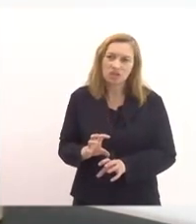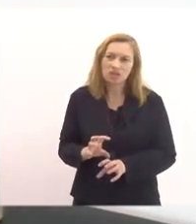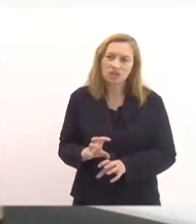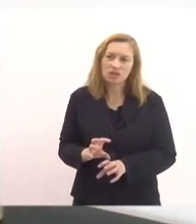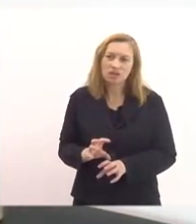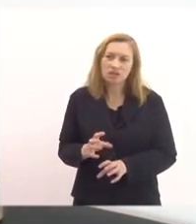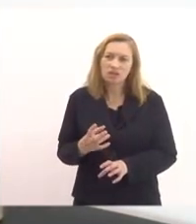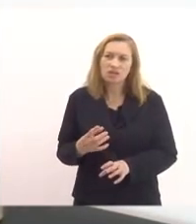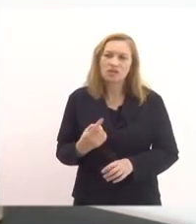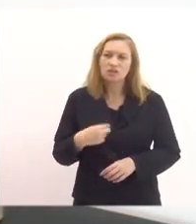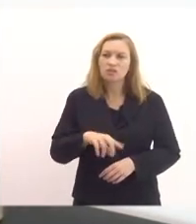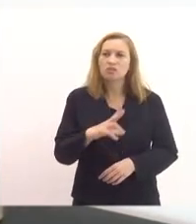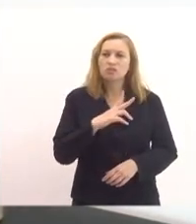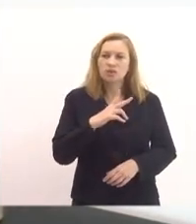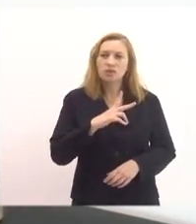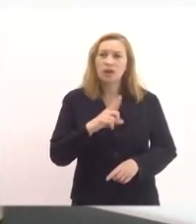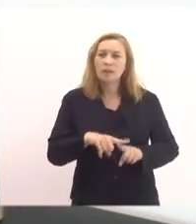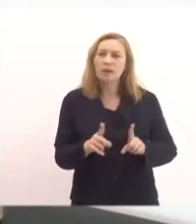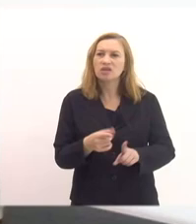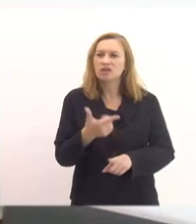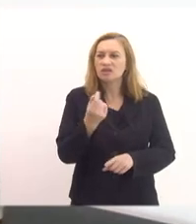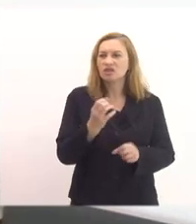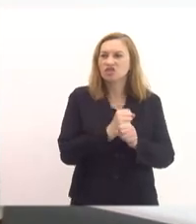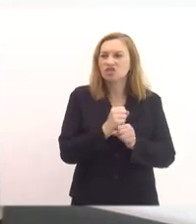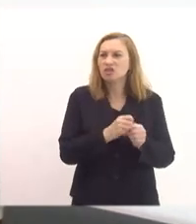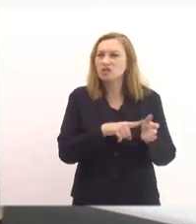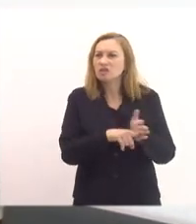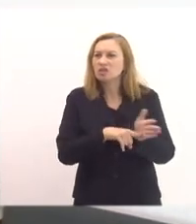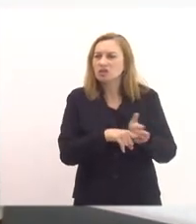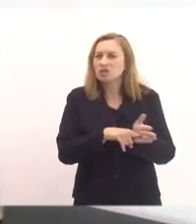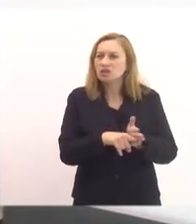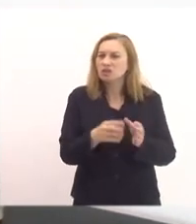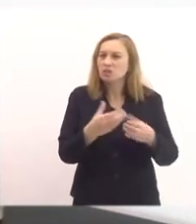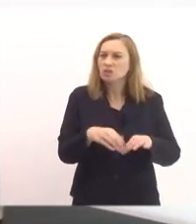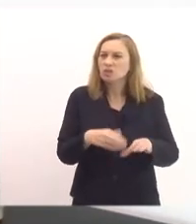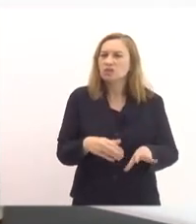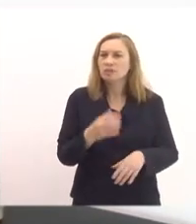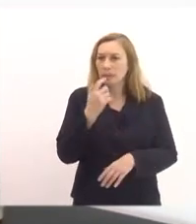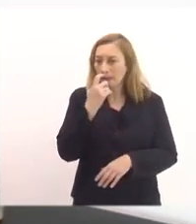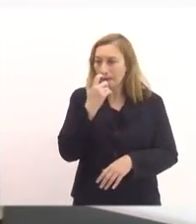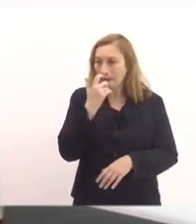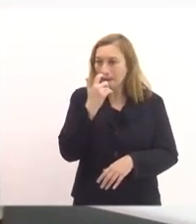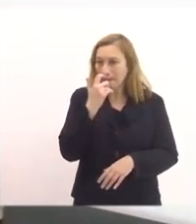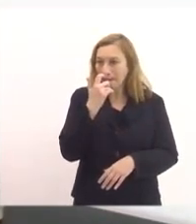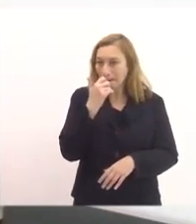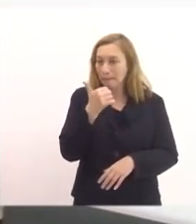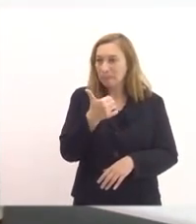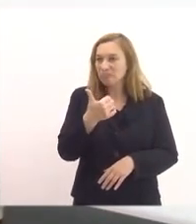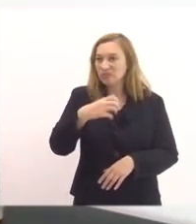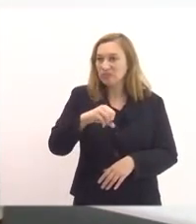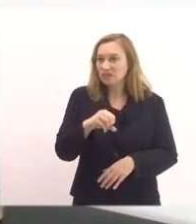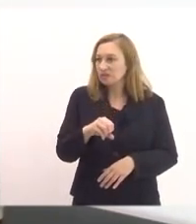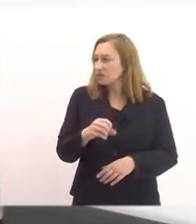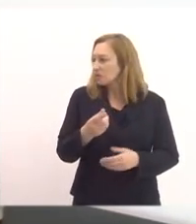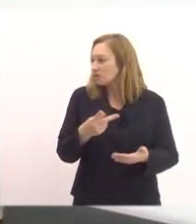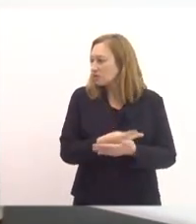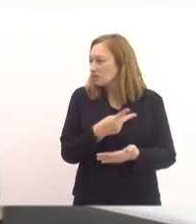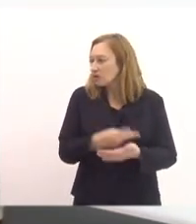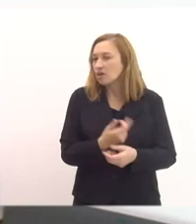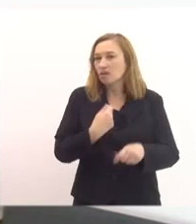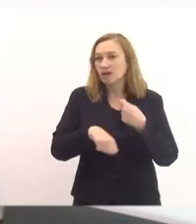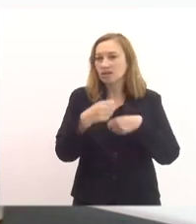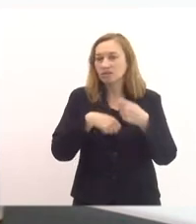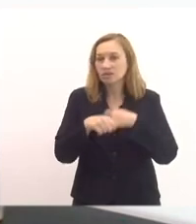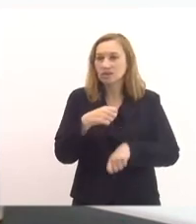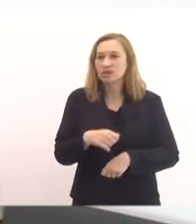para a iniciativa privada mesmo. Mas eu passei 20 anos investigando esse concurso. Nesses 20 anos, eu detectei 19 vícios administrativos.